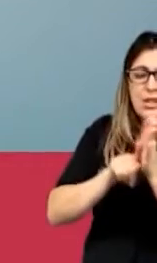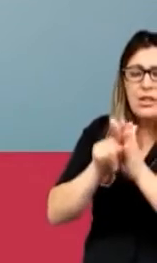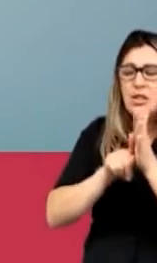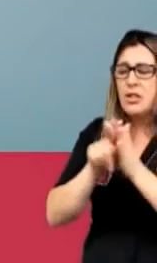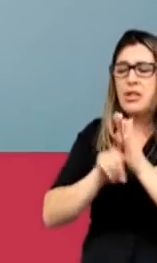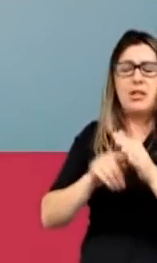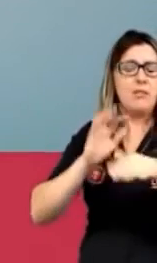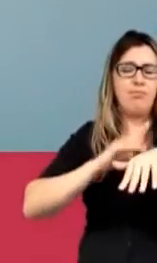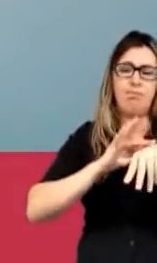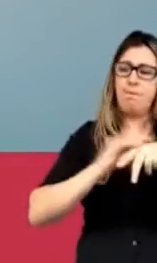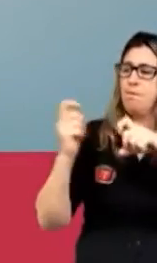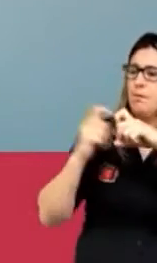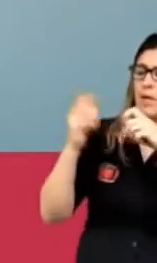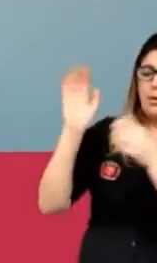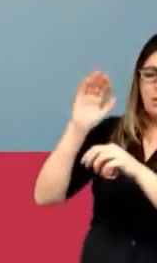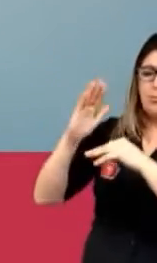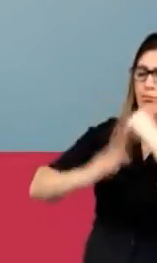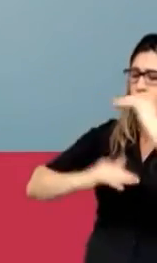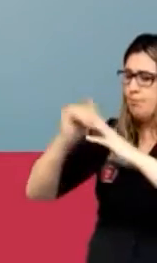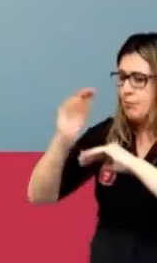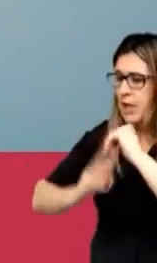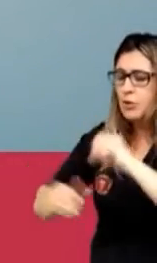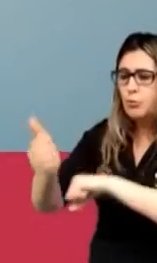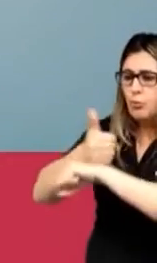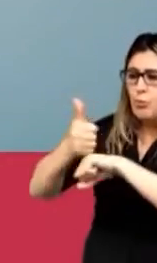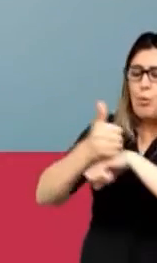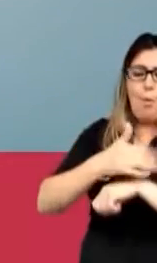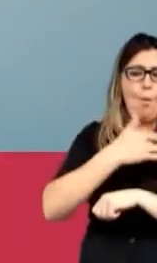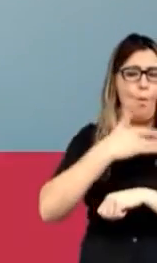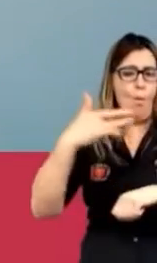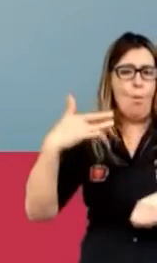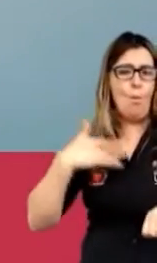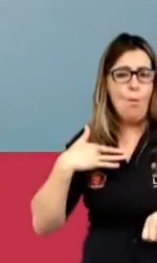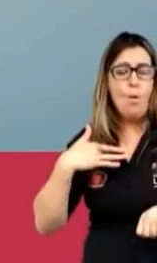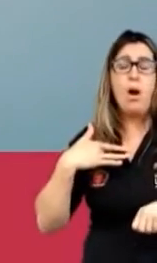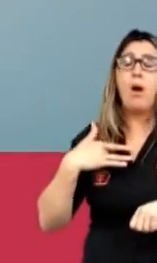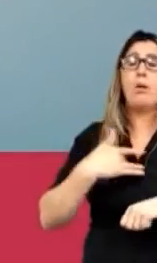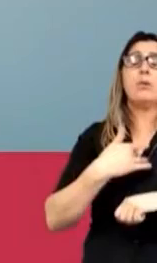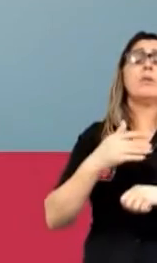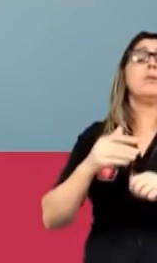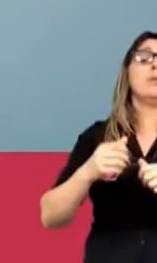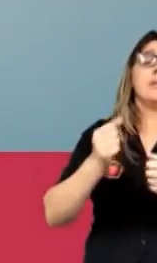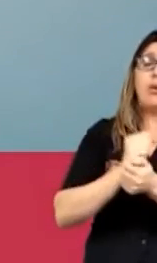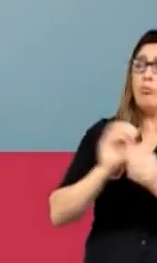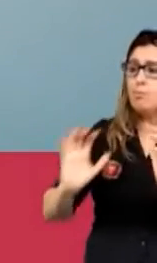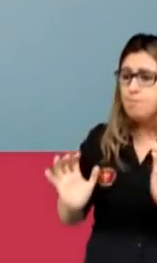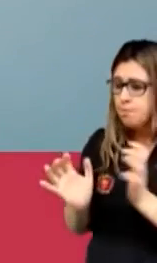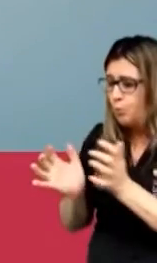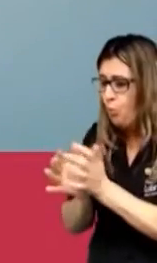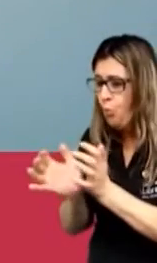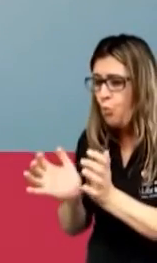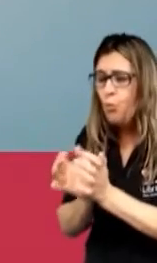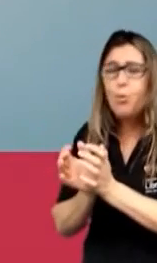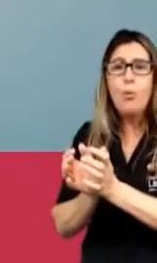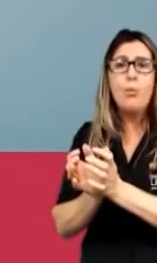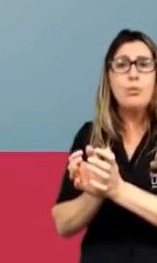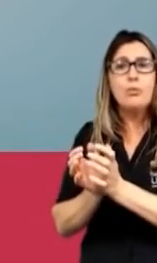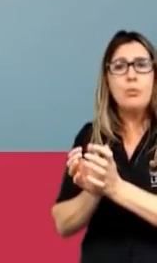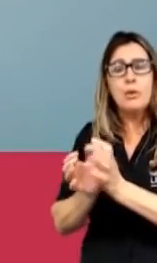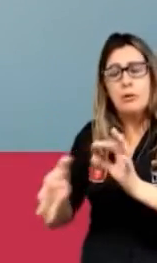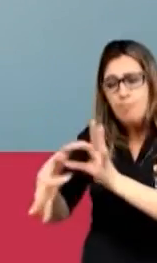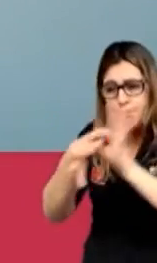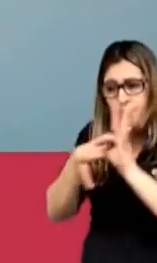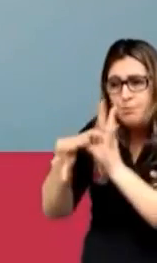intensivistas, infectologistas, epidemiologistas, pneumologistas, enfim, é uma doença que,